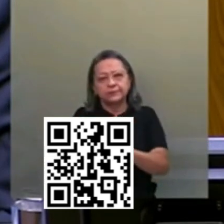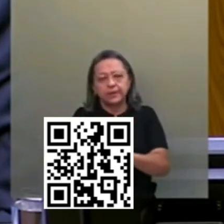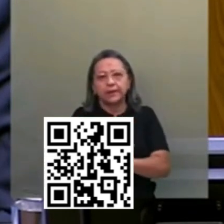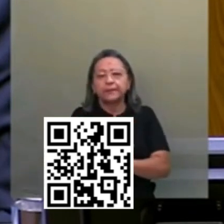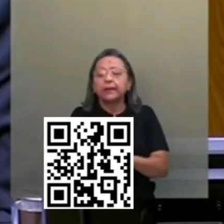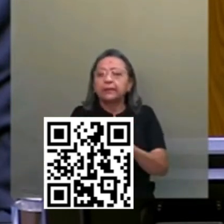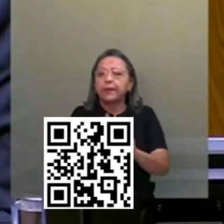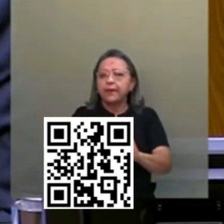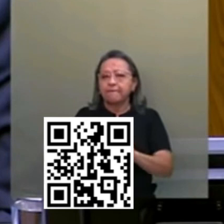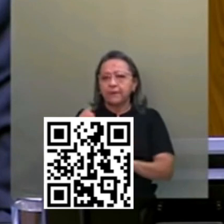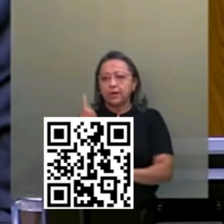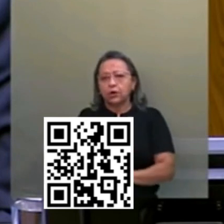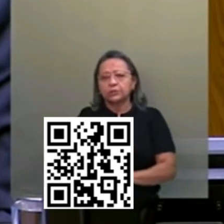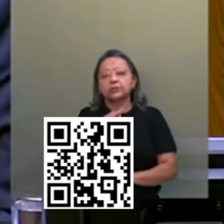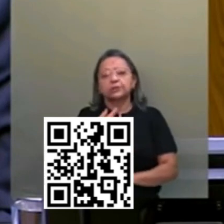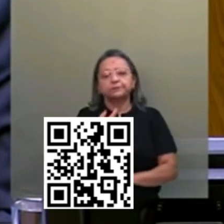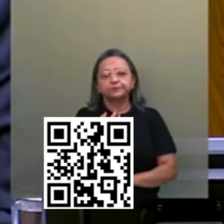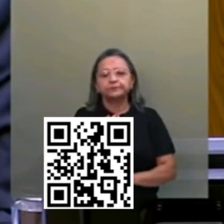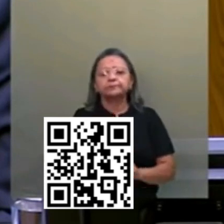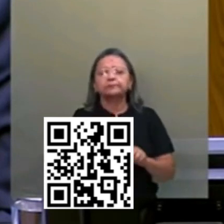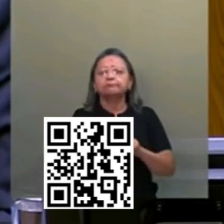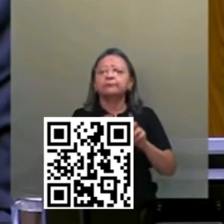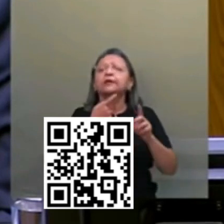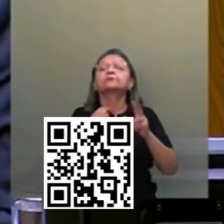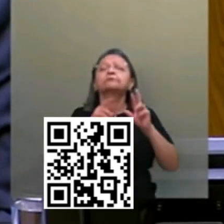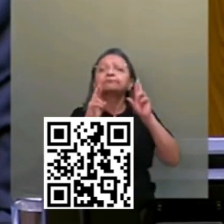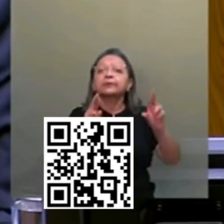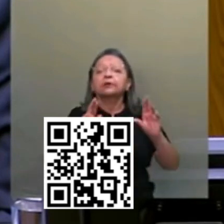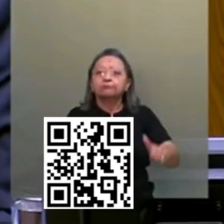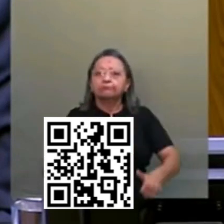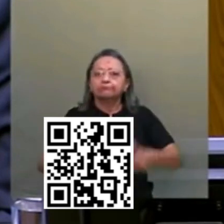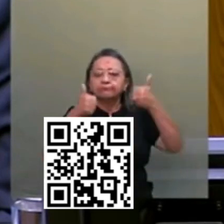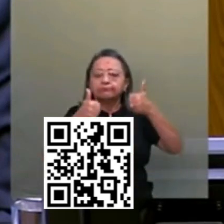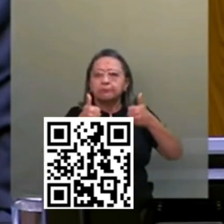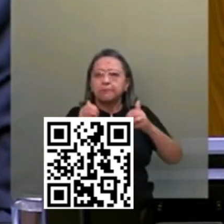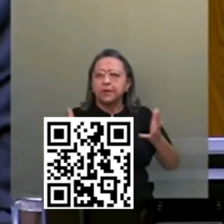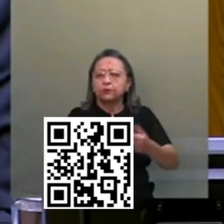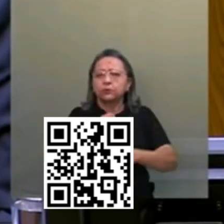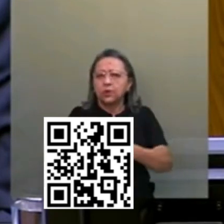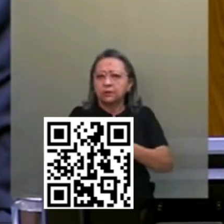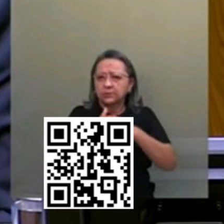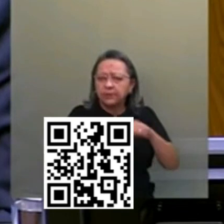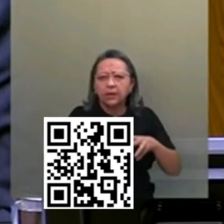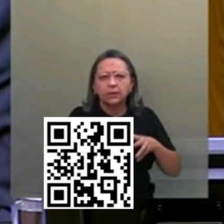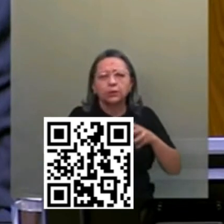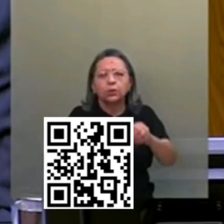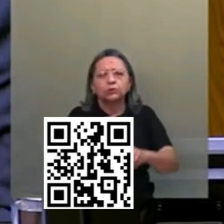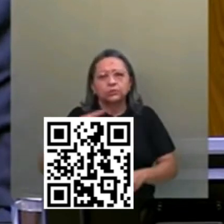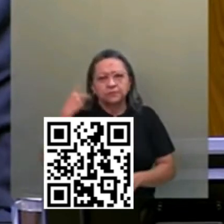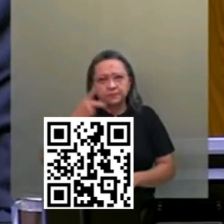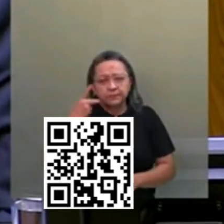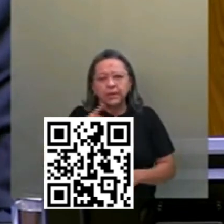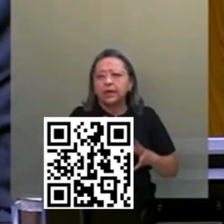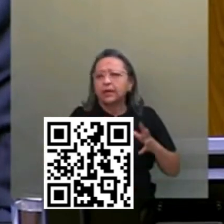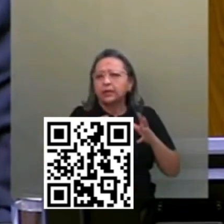a nós. Quero desejar um excelente e frutífero ano de trabalho a todos os